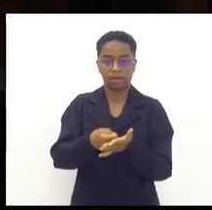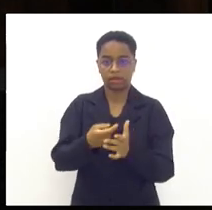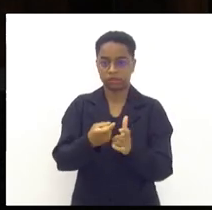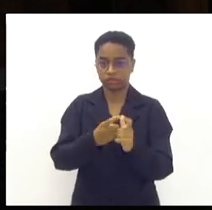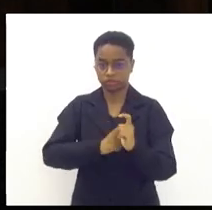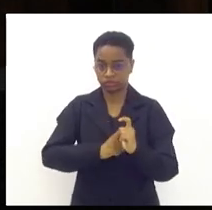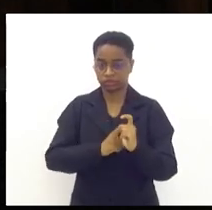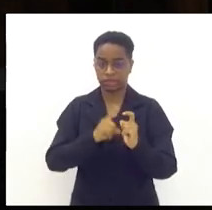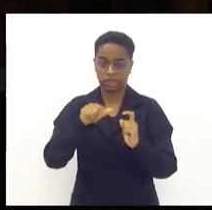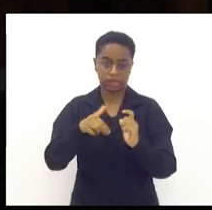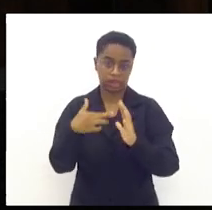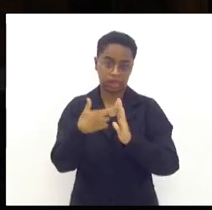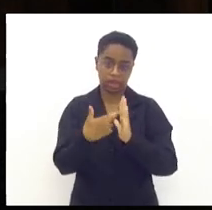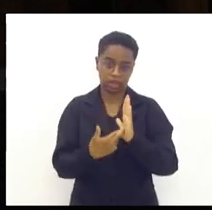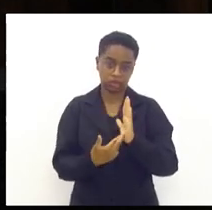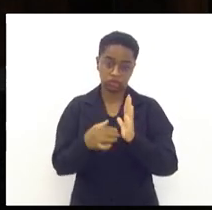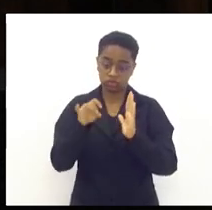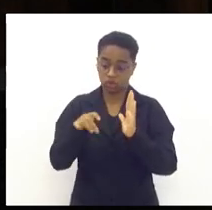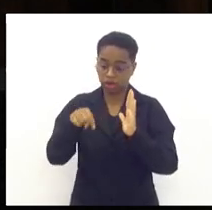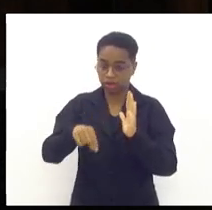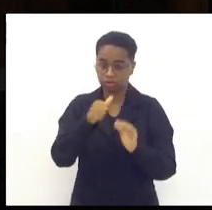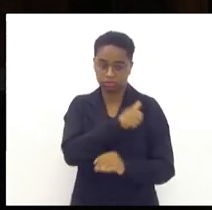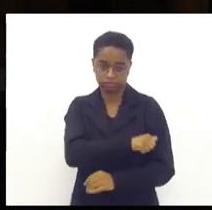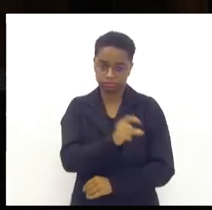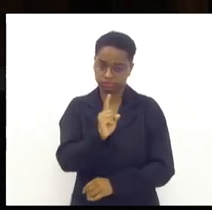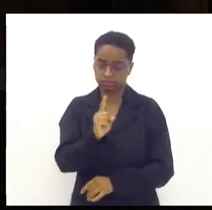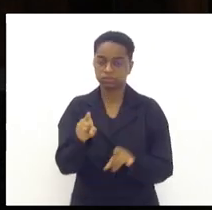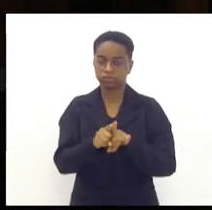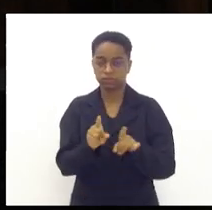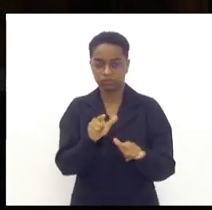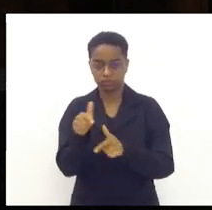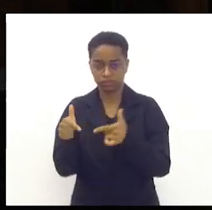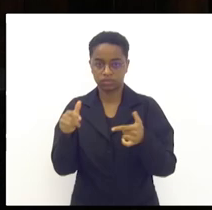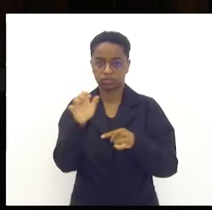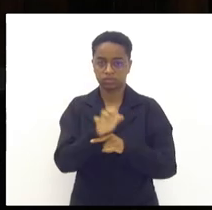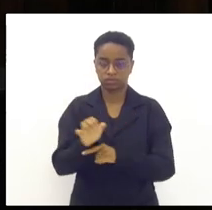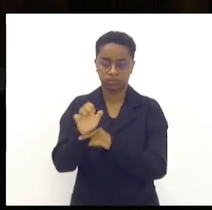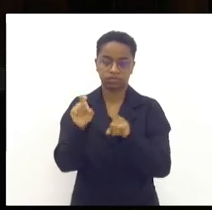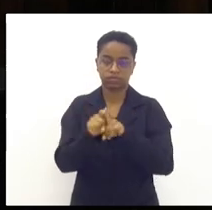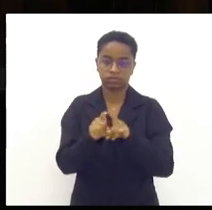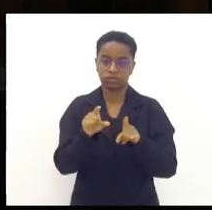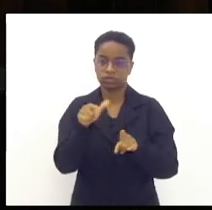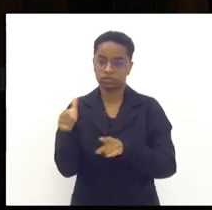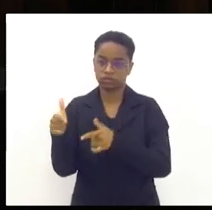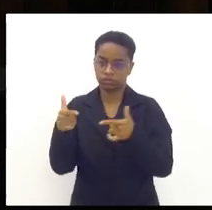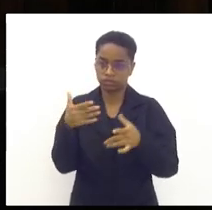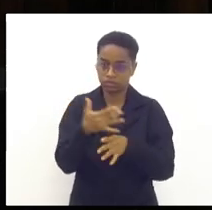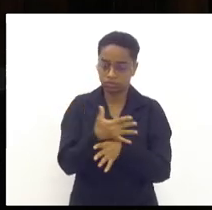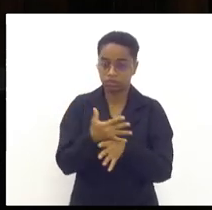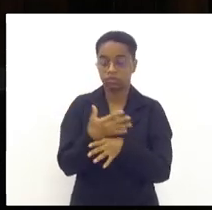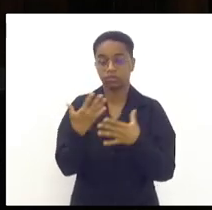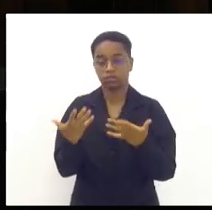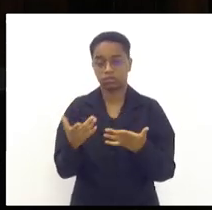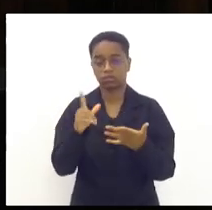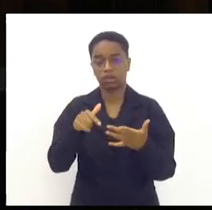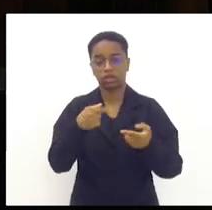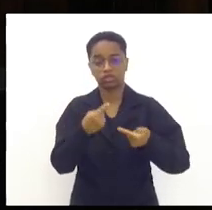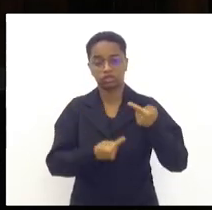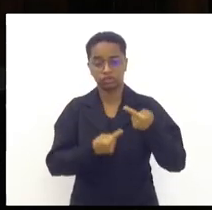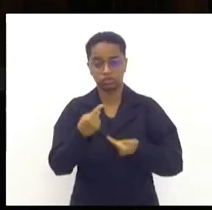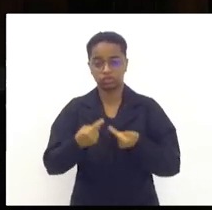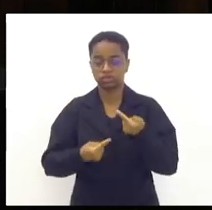critério que não cabe apenas ao Rio de Janeiro, serve para todos os estados e municípios da federação. Então, é uma discussão